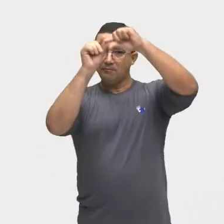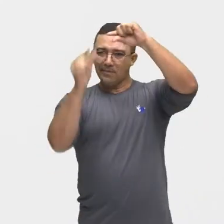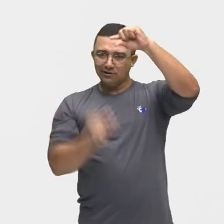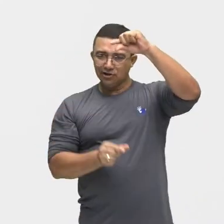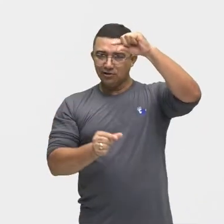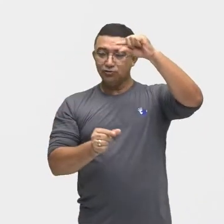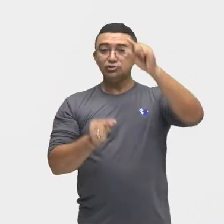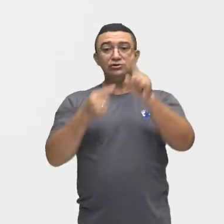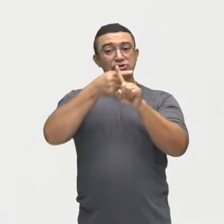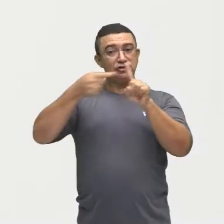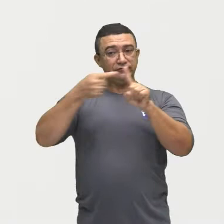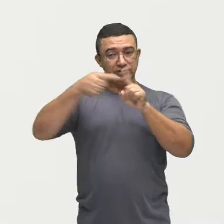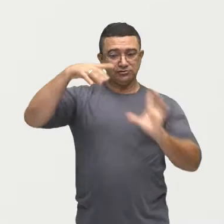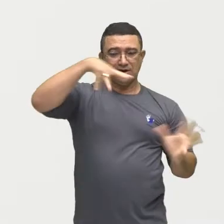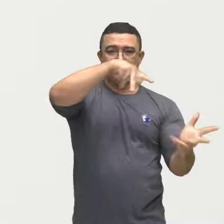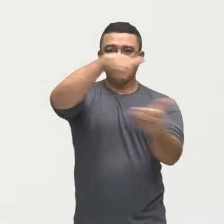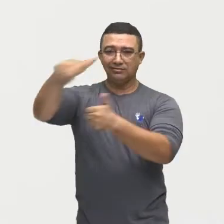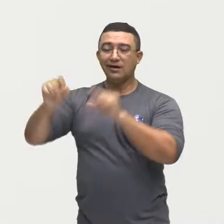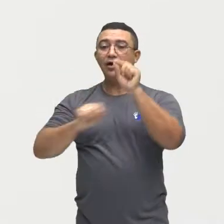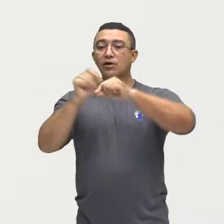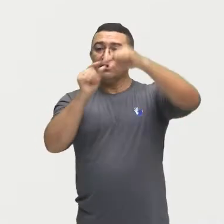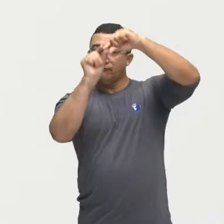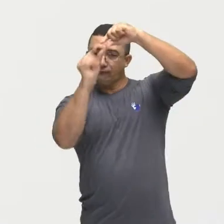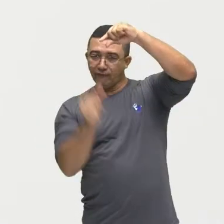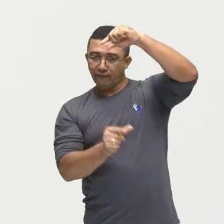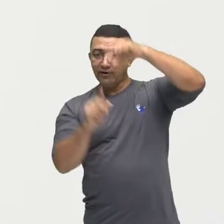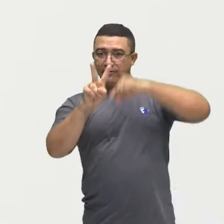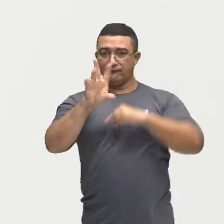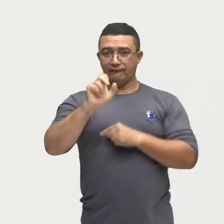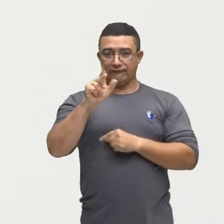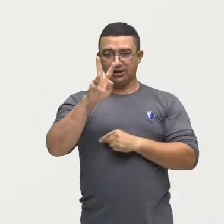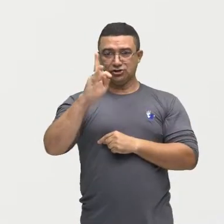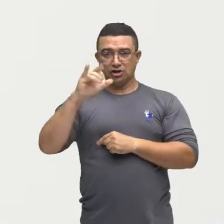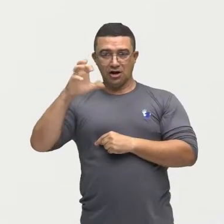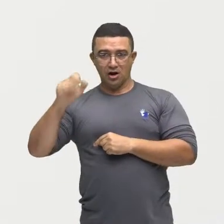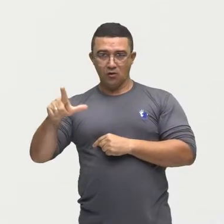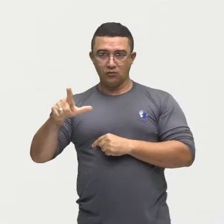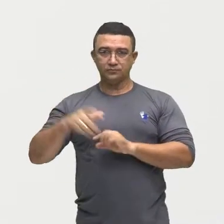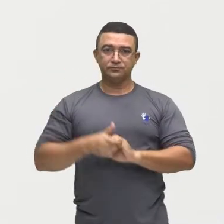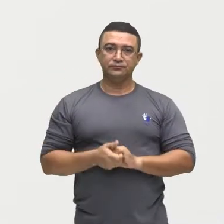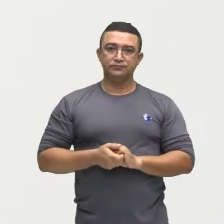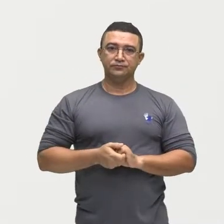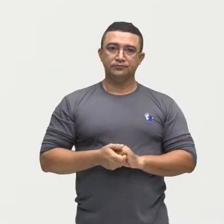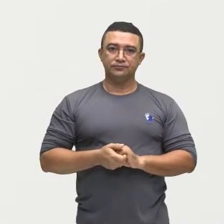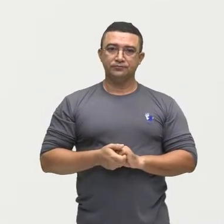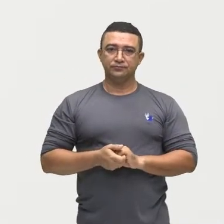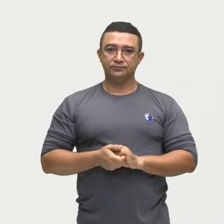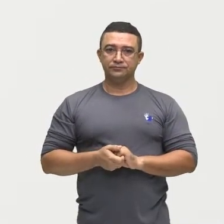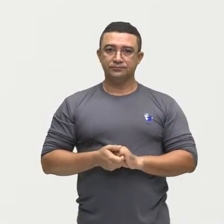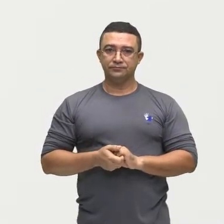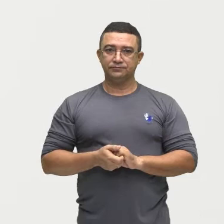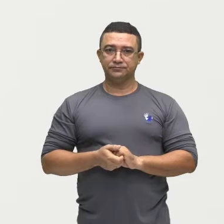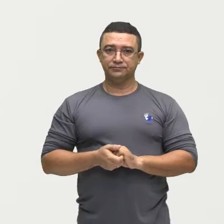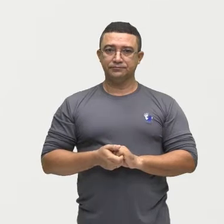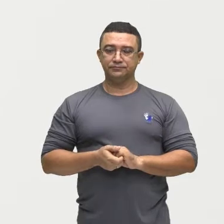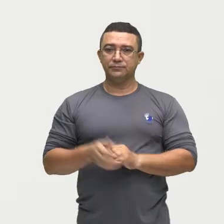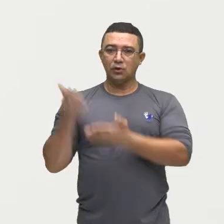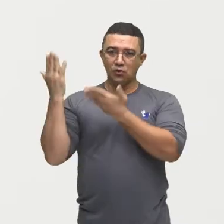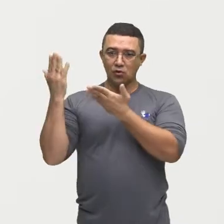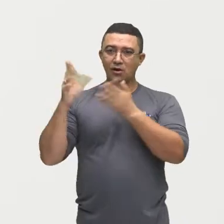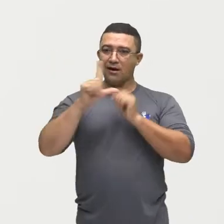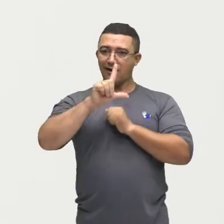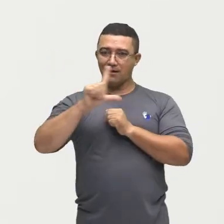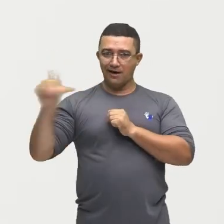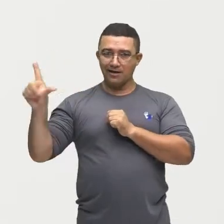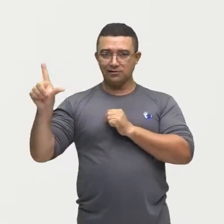Terra aí no sentido vertical, né? Como a gente observou lá no início. Aí a gente tem a definição do hemisfério leste